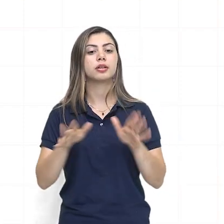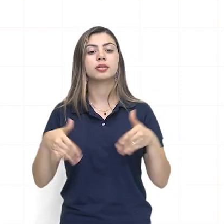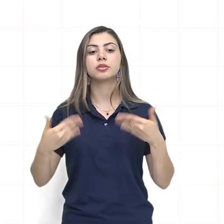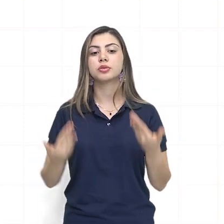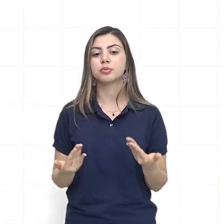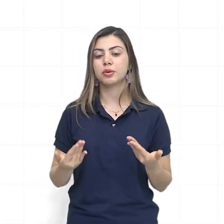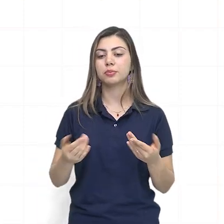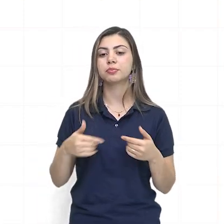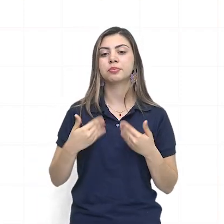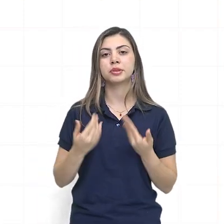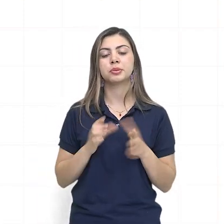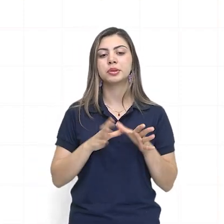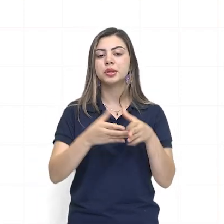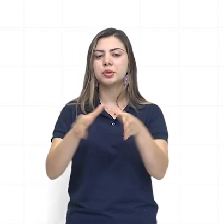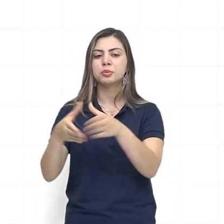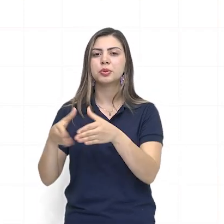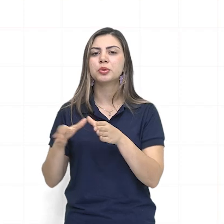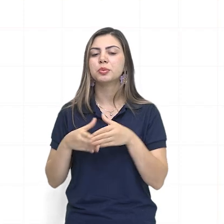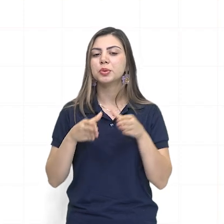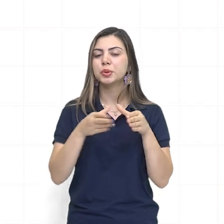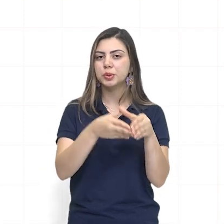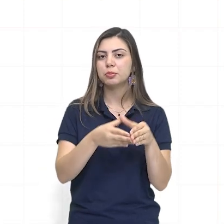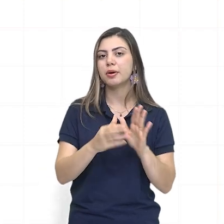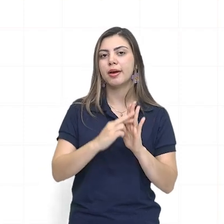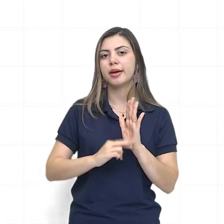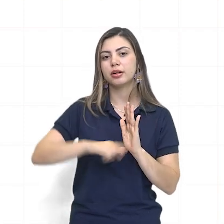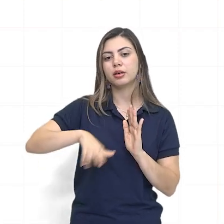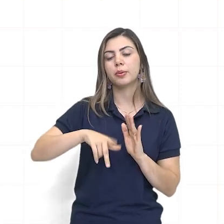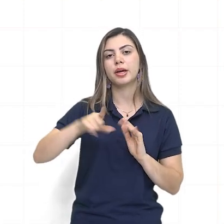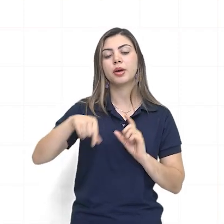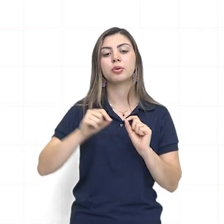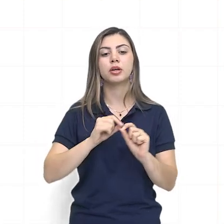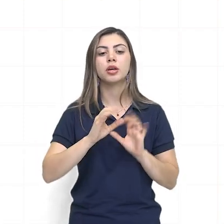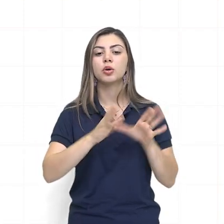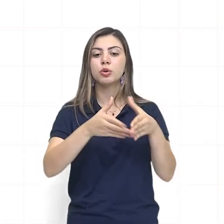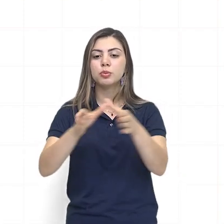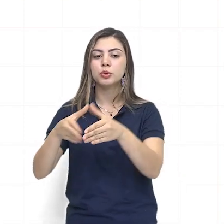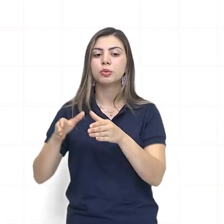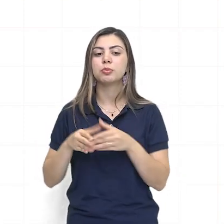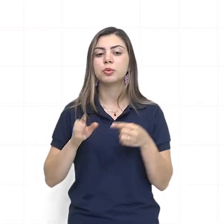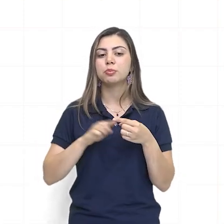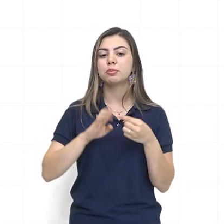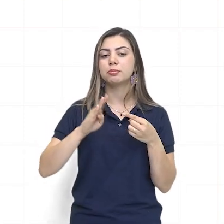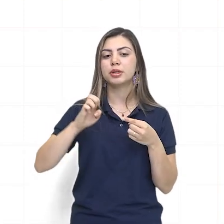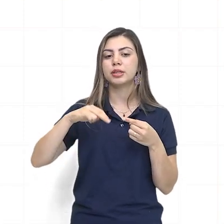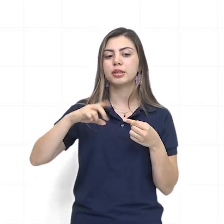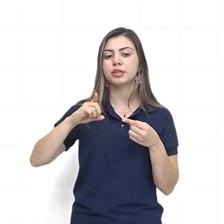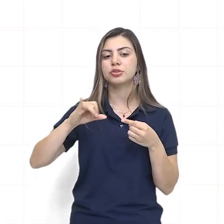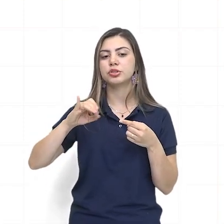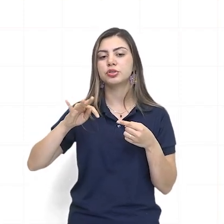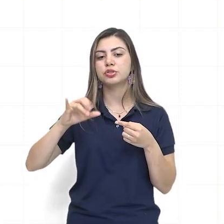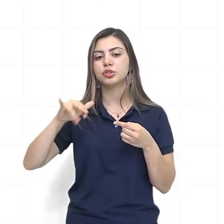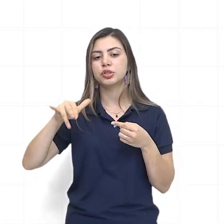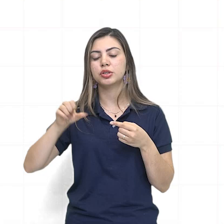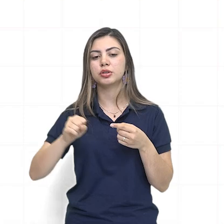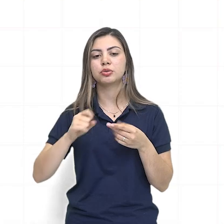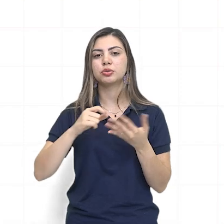podemos citar os beneditinos, franciscanos, dominicanos, carmelitas